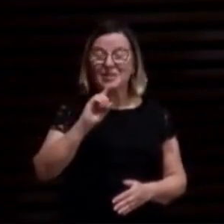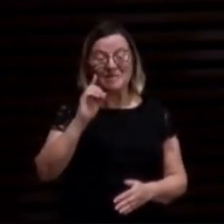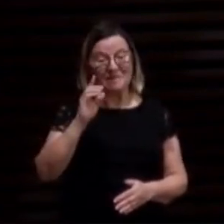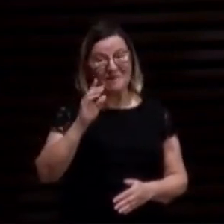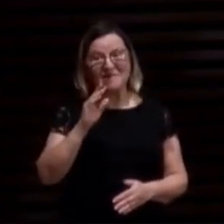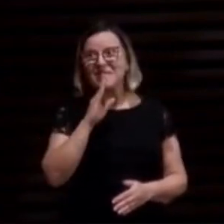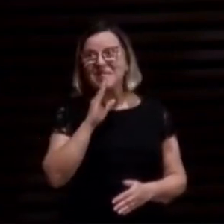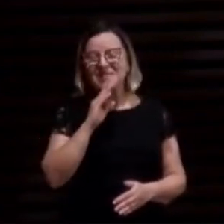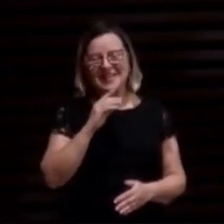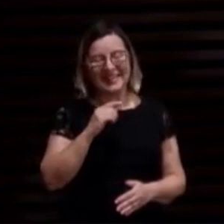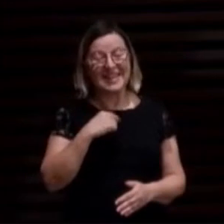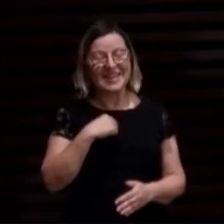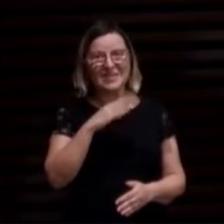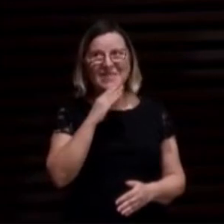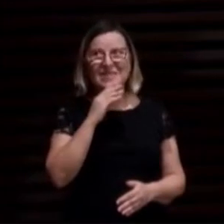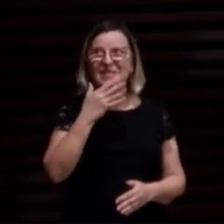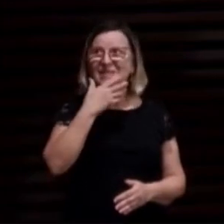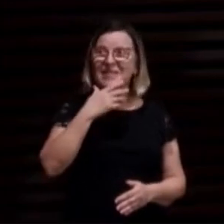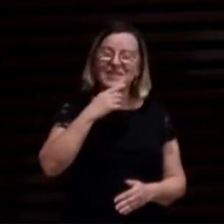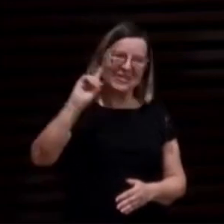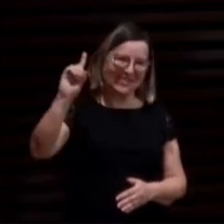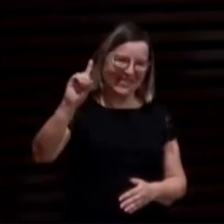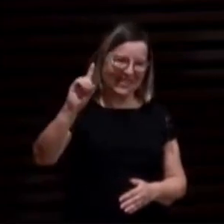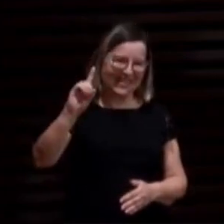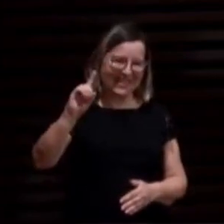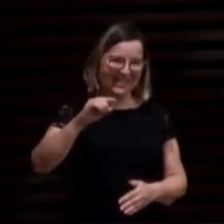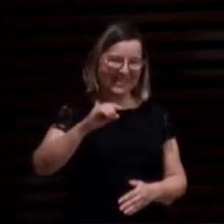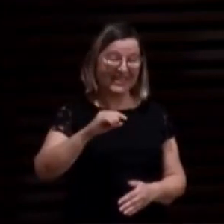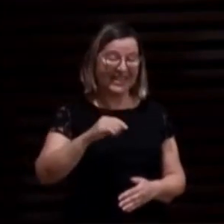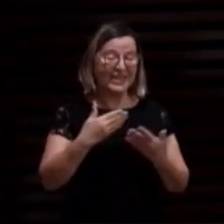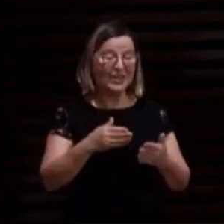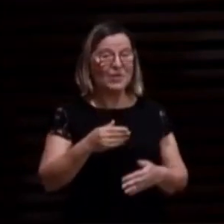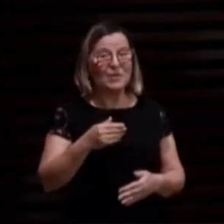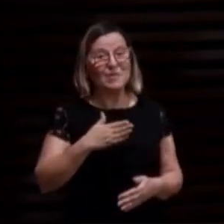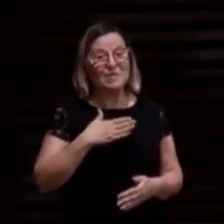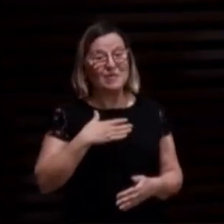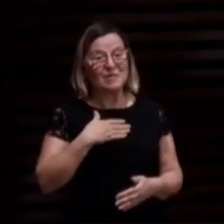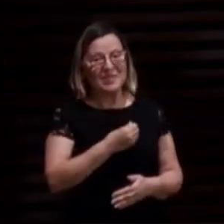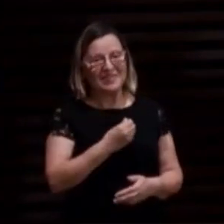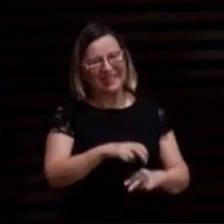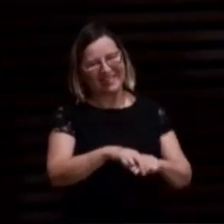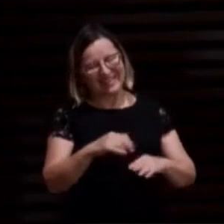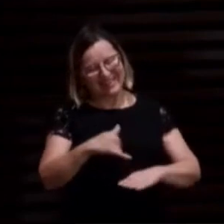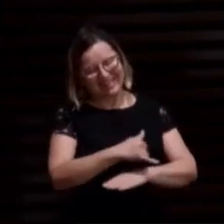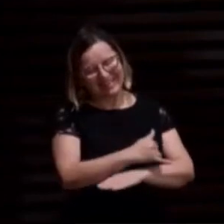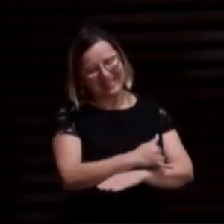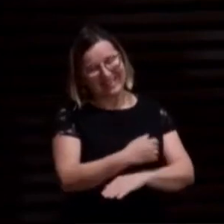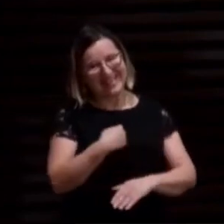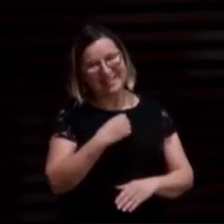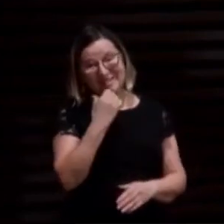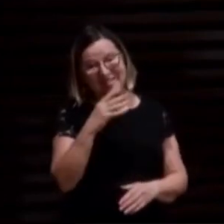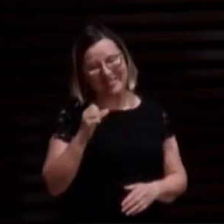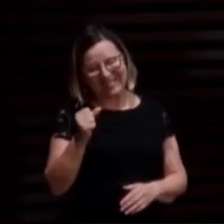o Pai, e dou a minha vida pelas ovelhas. Olha que palavra. Eu sou o bom